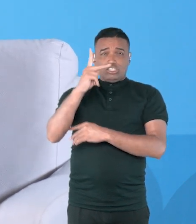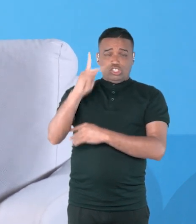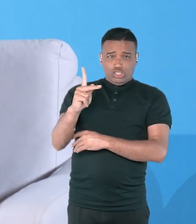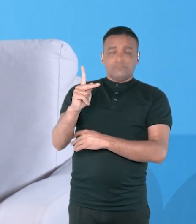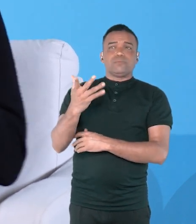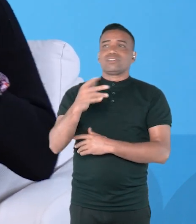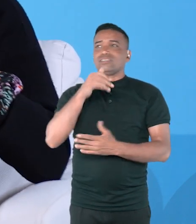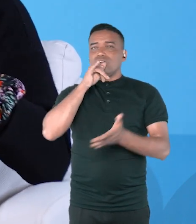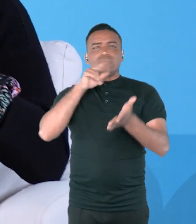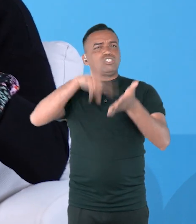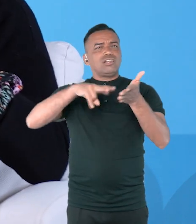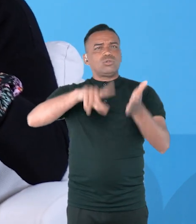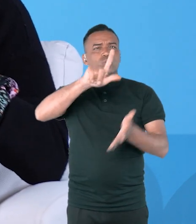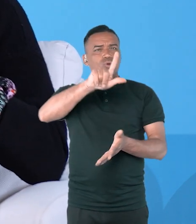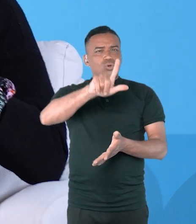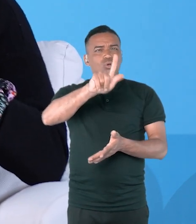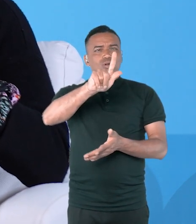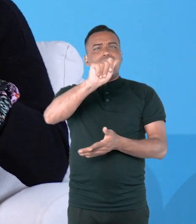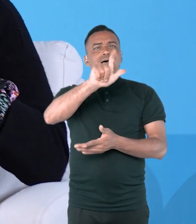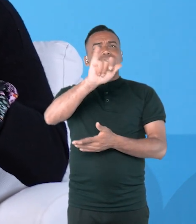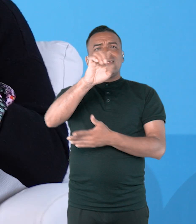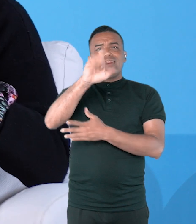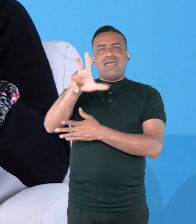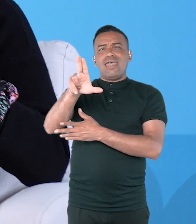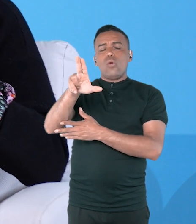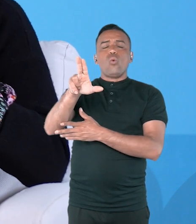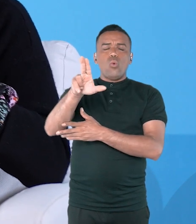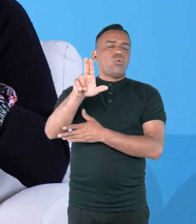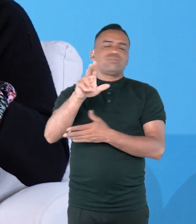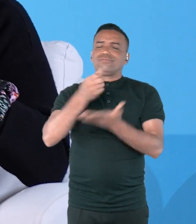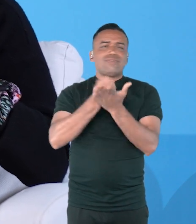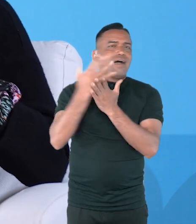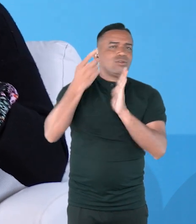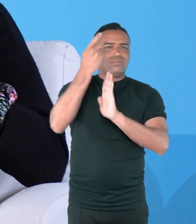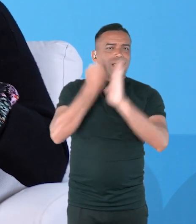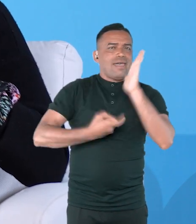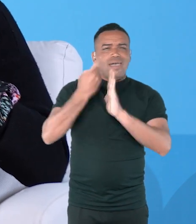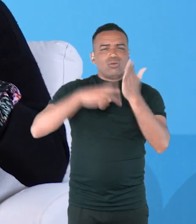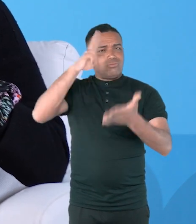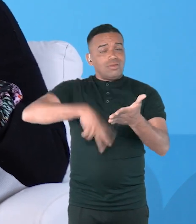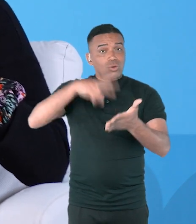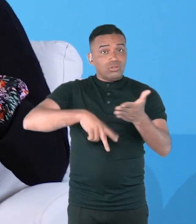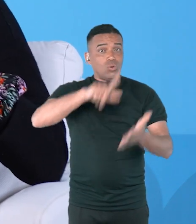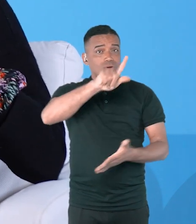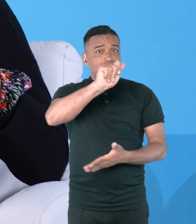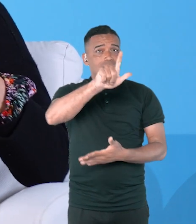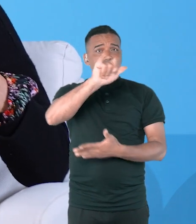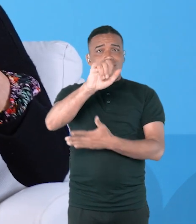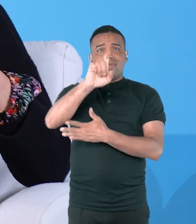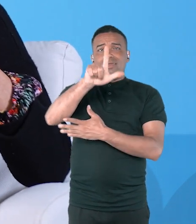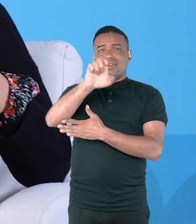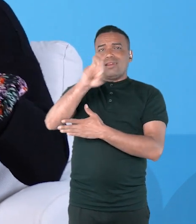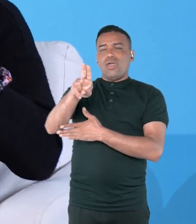peças. E eu tinha lido o Galileu na época do Alma Boa, que a gente fez uma leitura de várias peças do Brecht. E quando eu li o